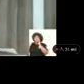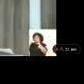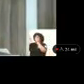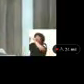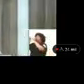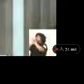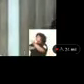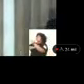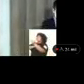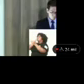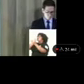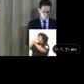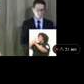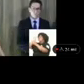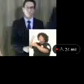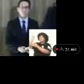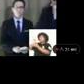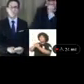Senhor.